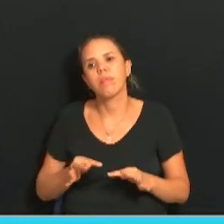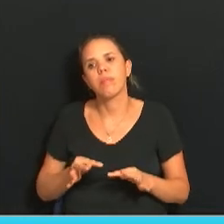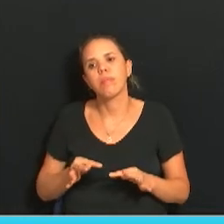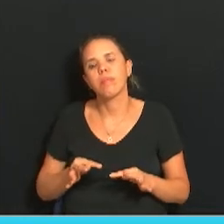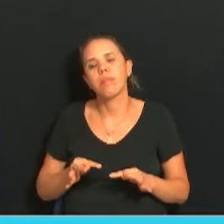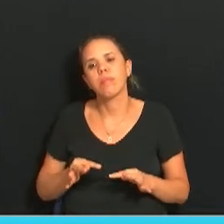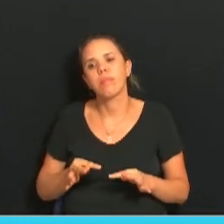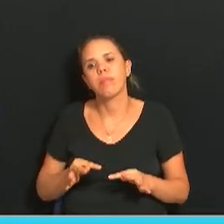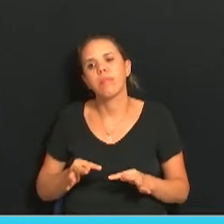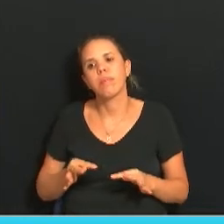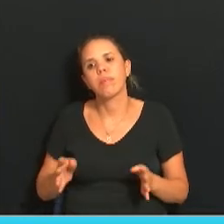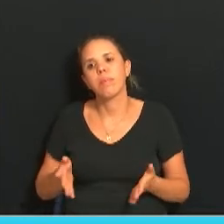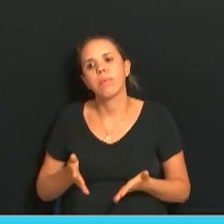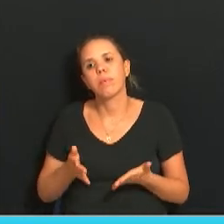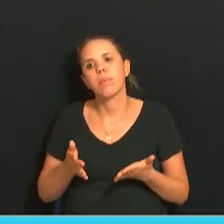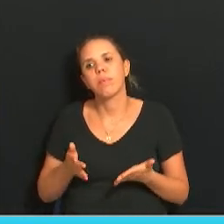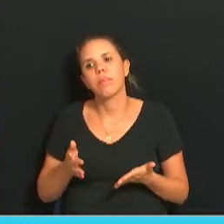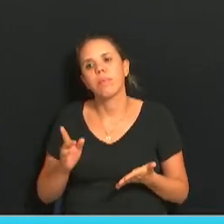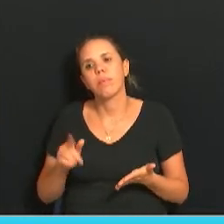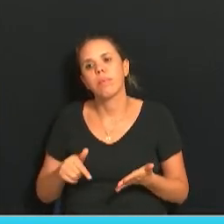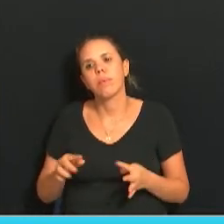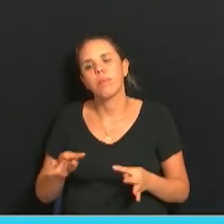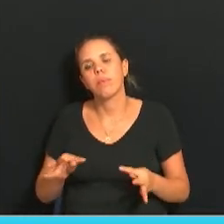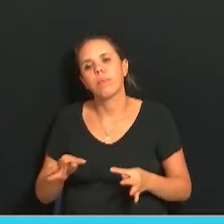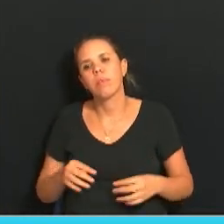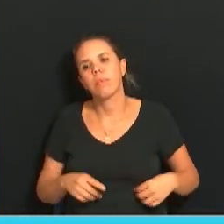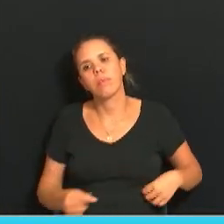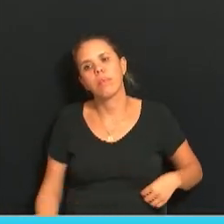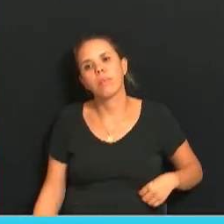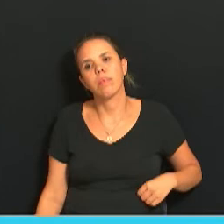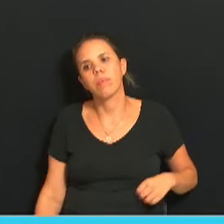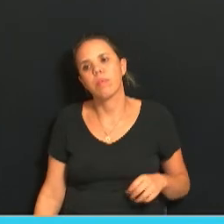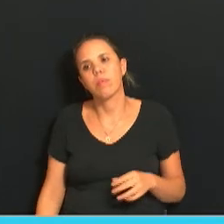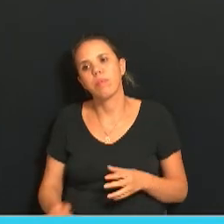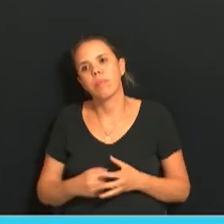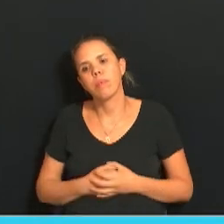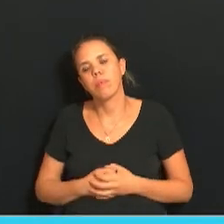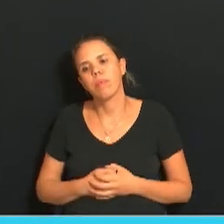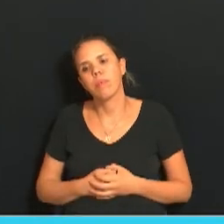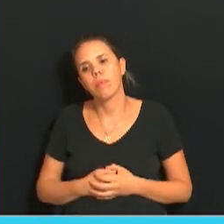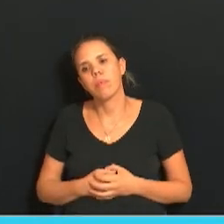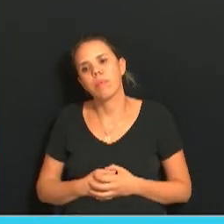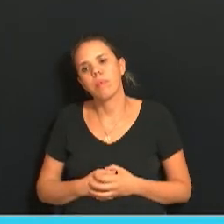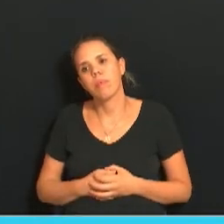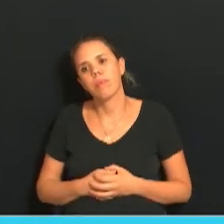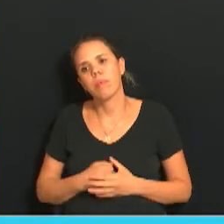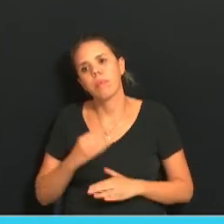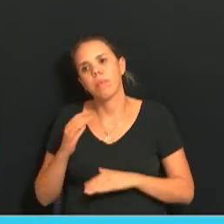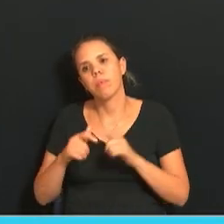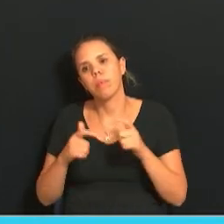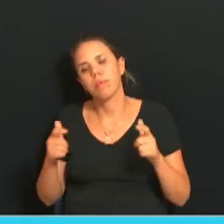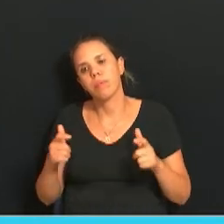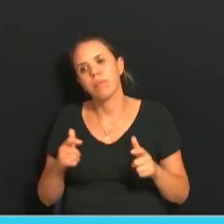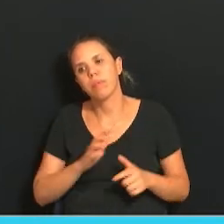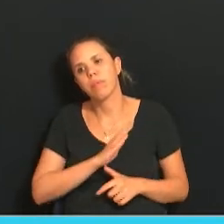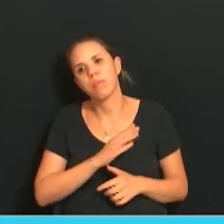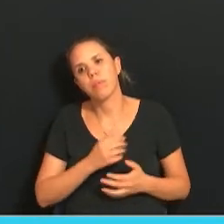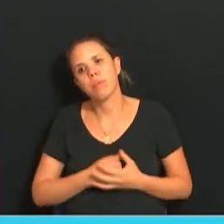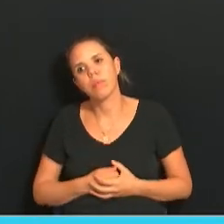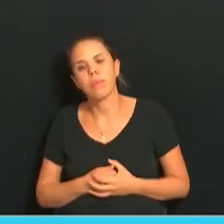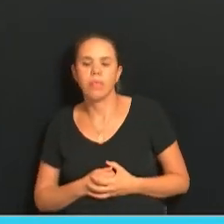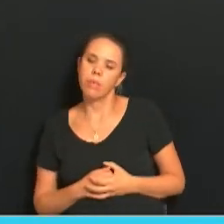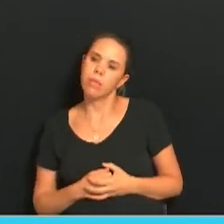alvo dirigida, que é a terapia, vamos dizer, com alvo nos fatores de crescimento vascular, tá?